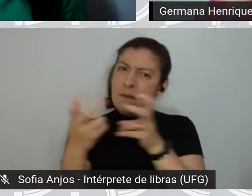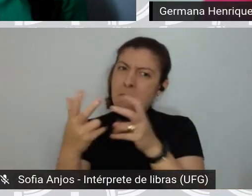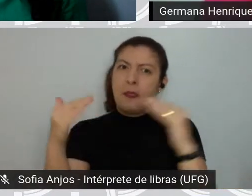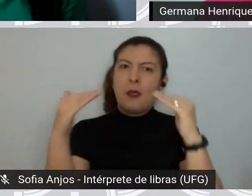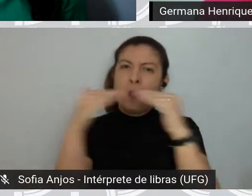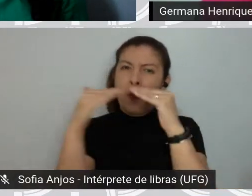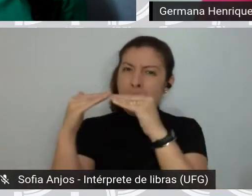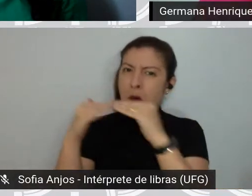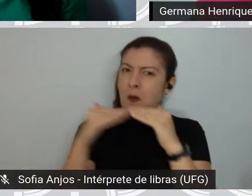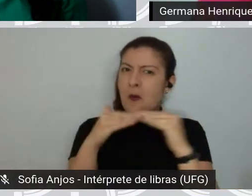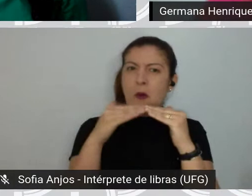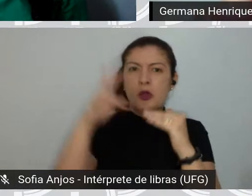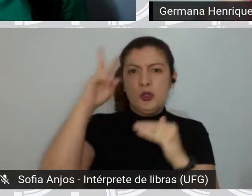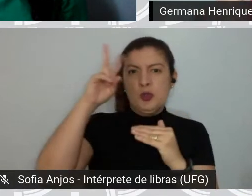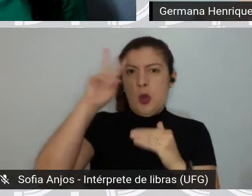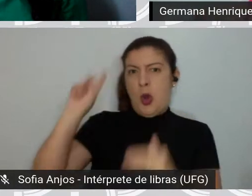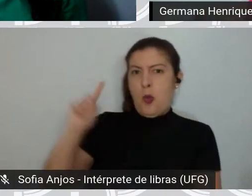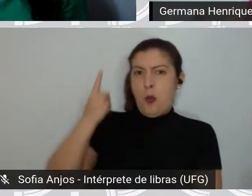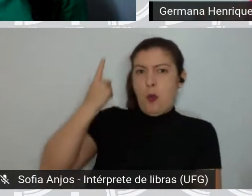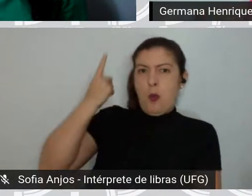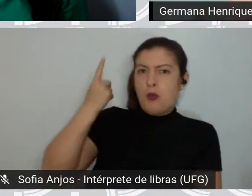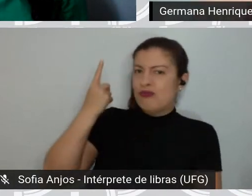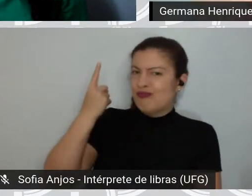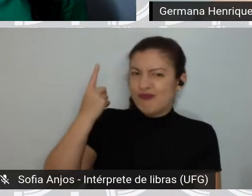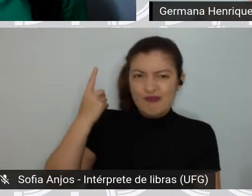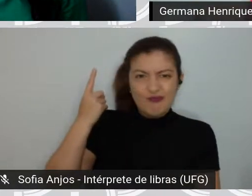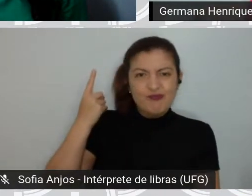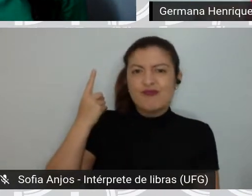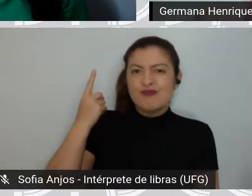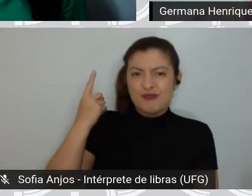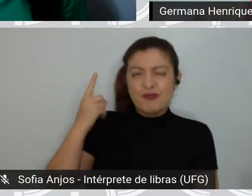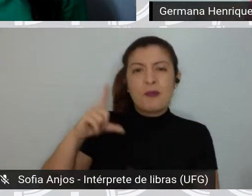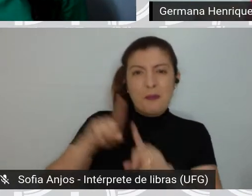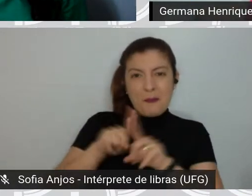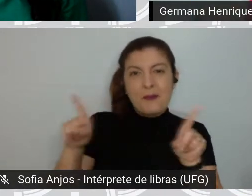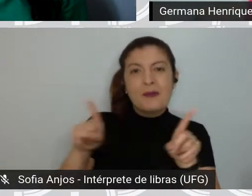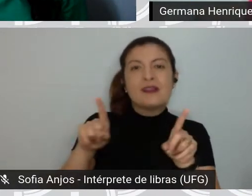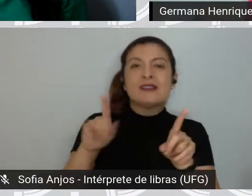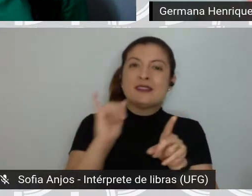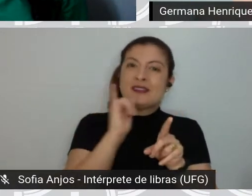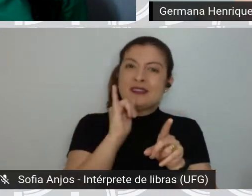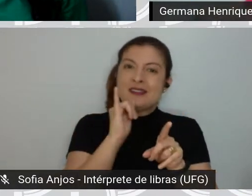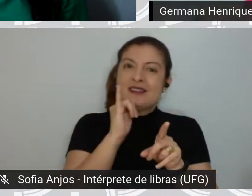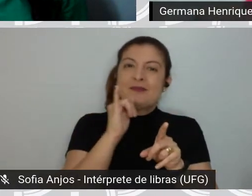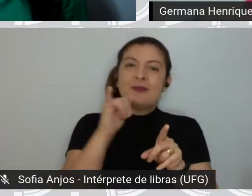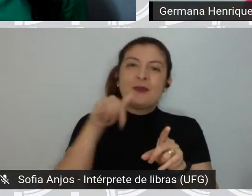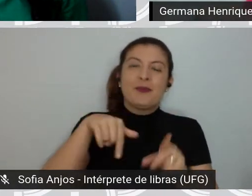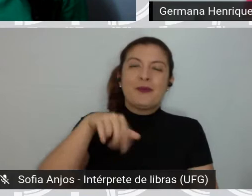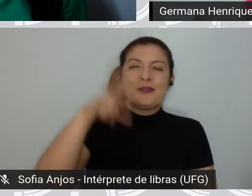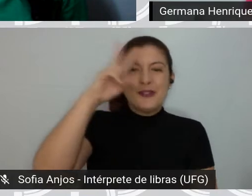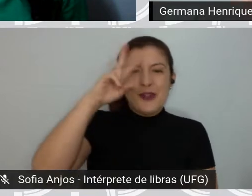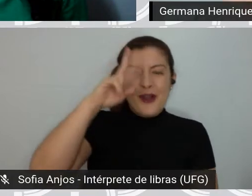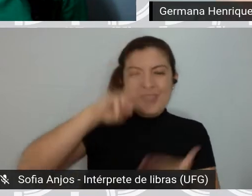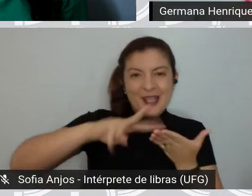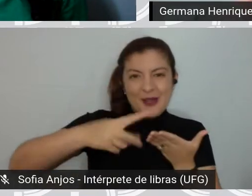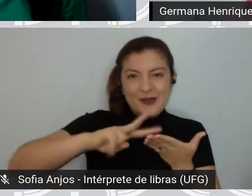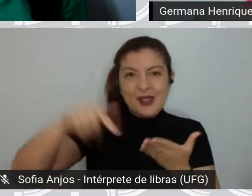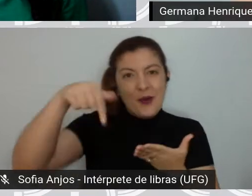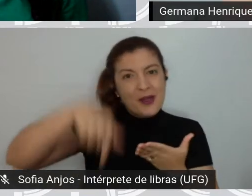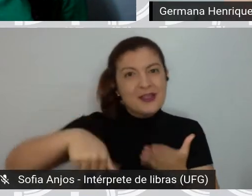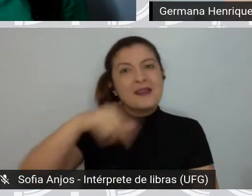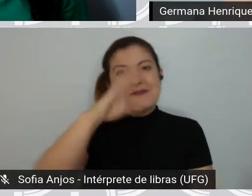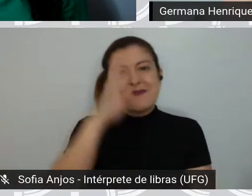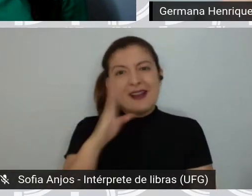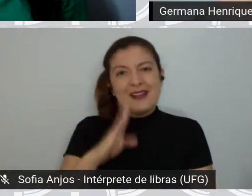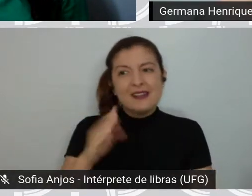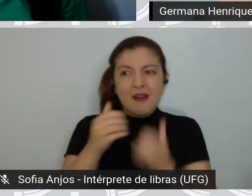dessa questão em aberto no país, né, que é a escrita da história da tradução, eu acho que é um sinal positivo de que nós